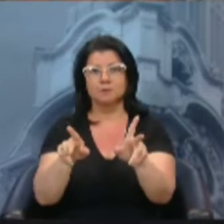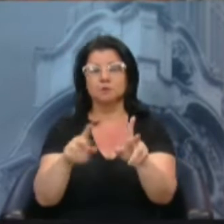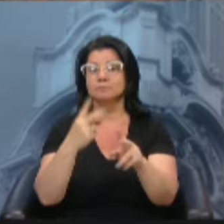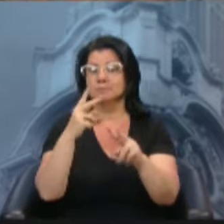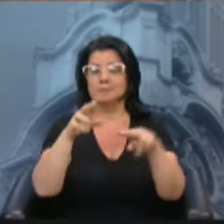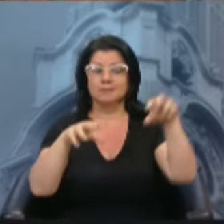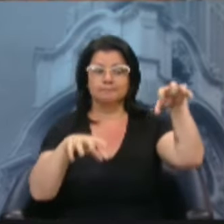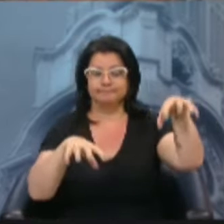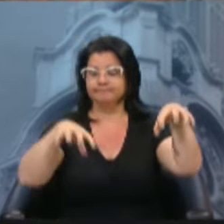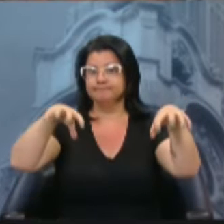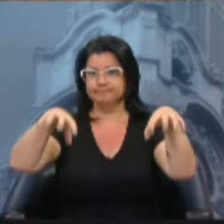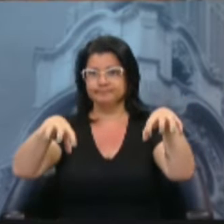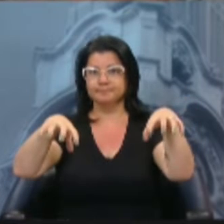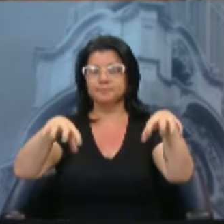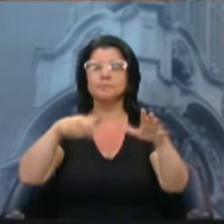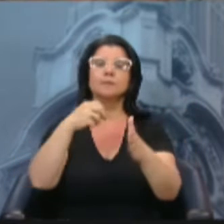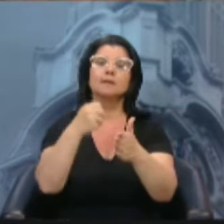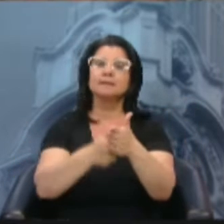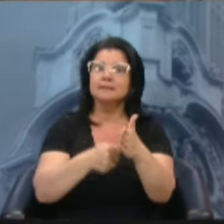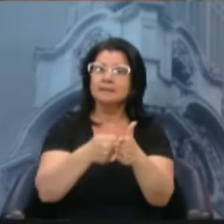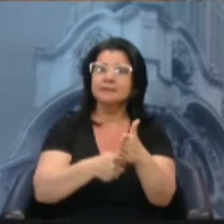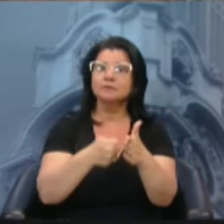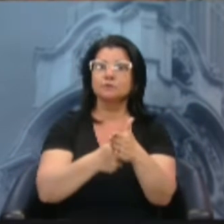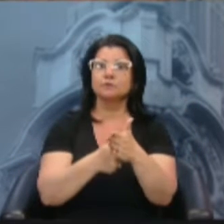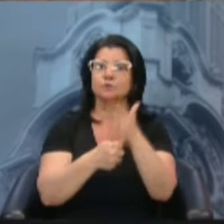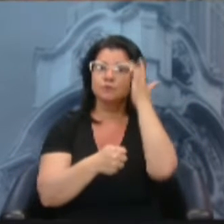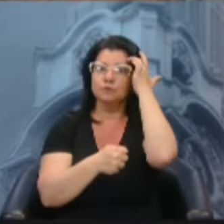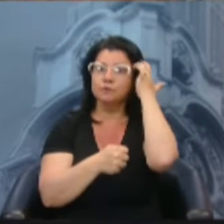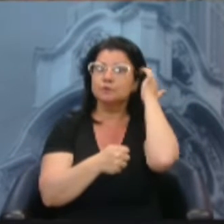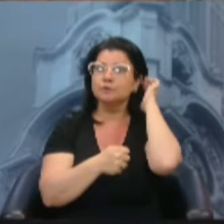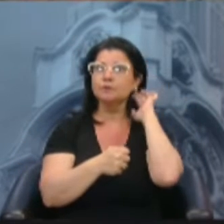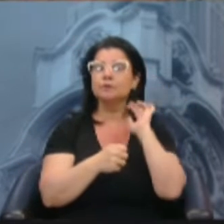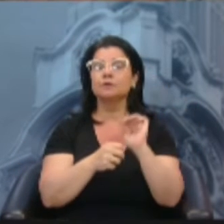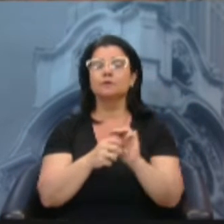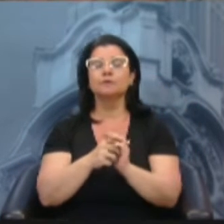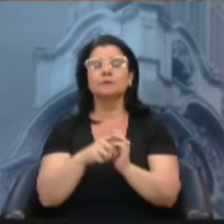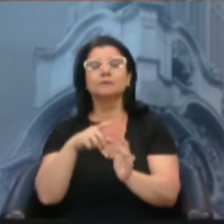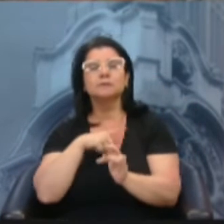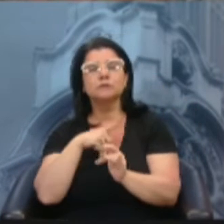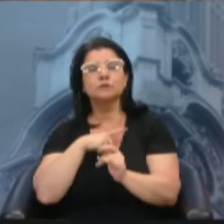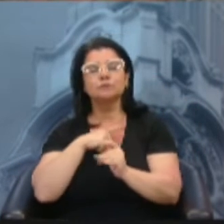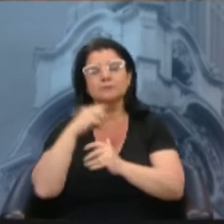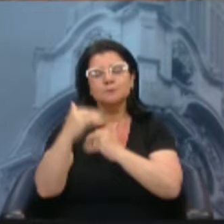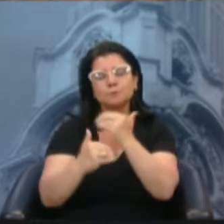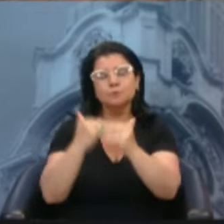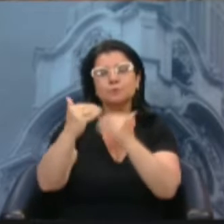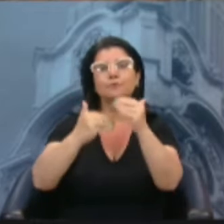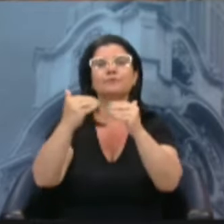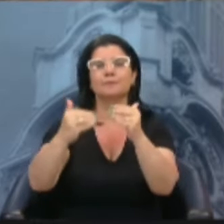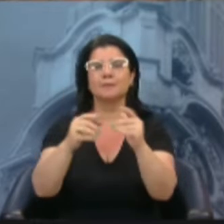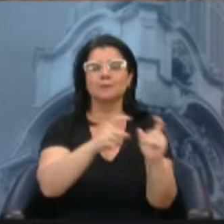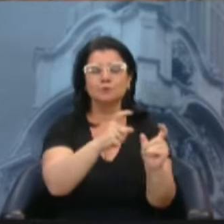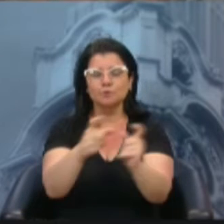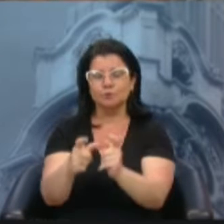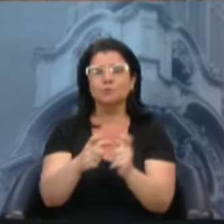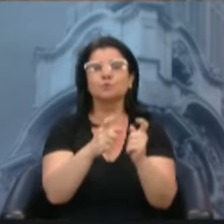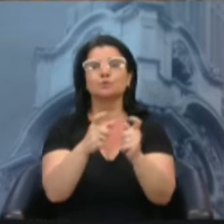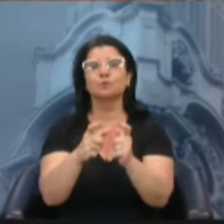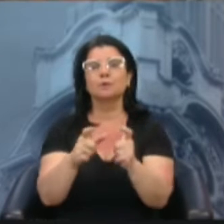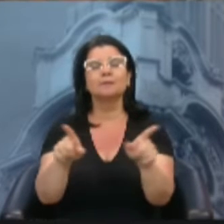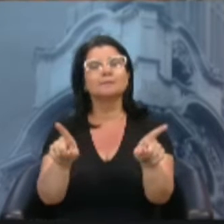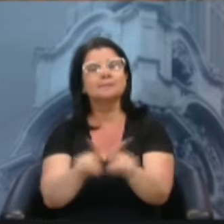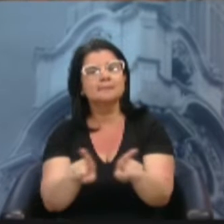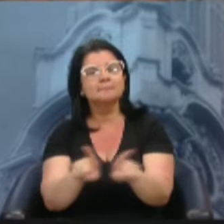áreas, na tentativa, né, de fato, de que se viabilizássemos assim o desenvolvimento daquela região e, né, se